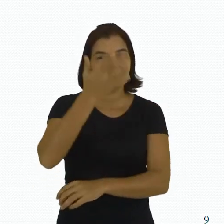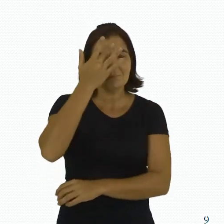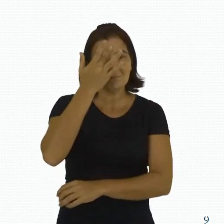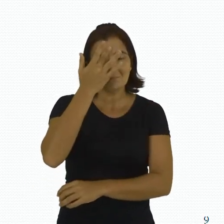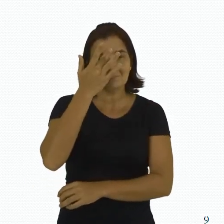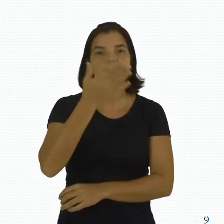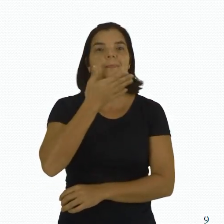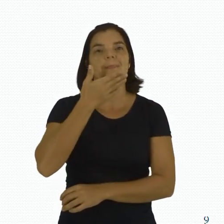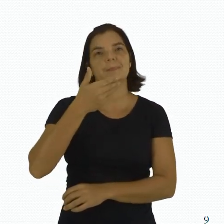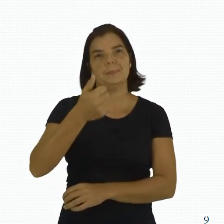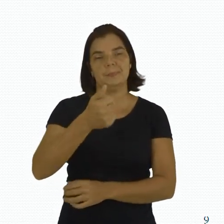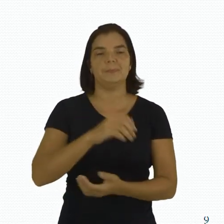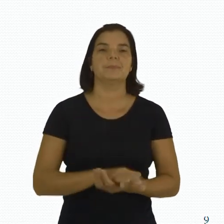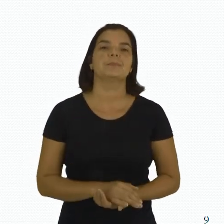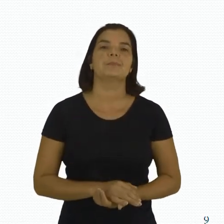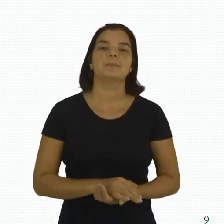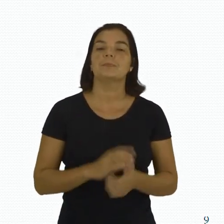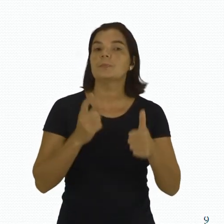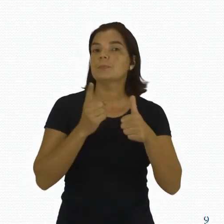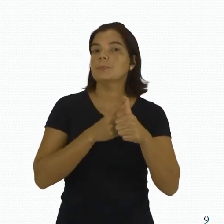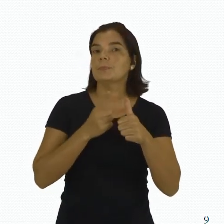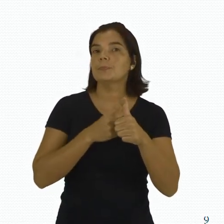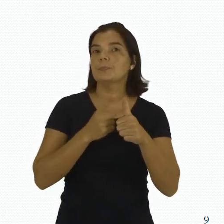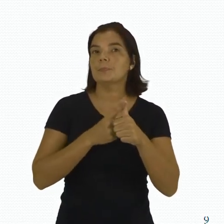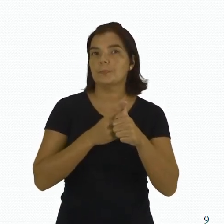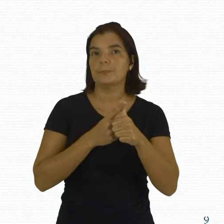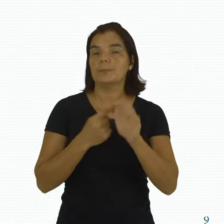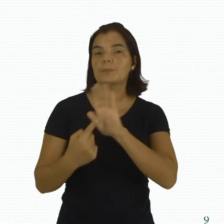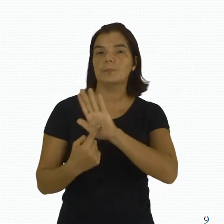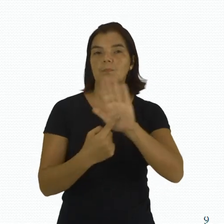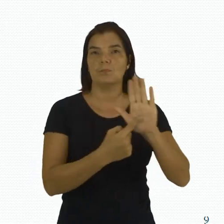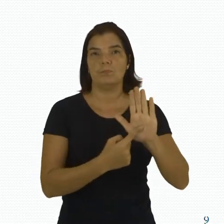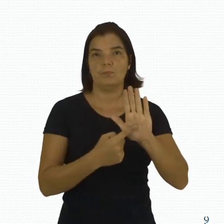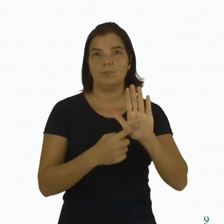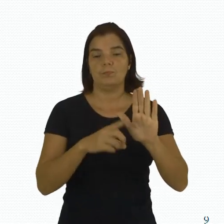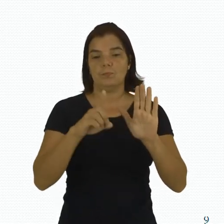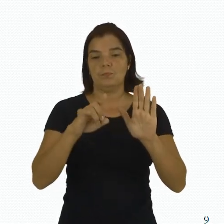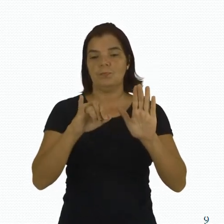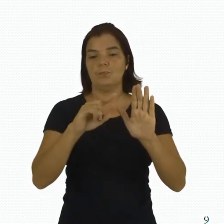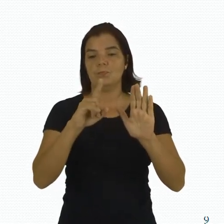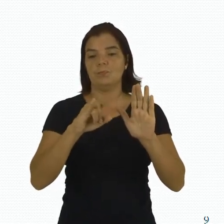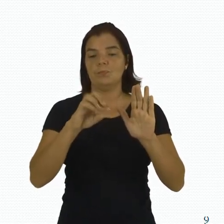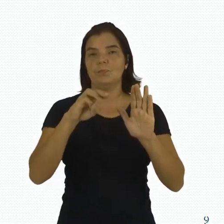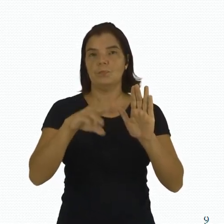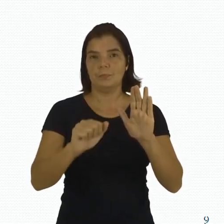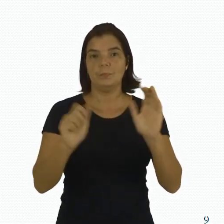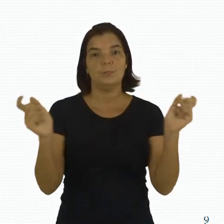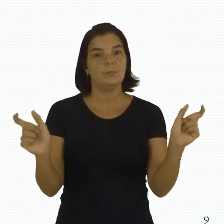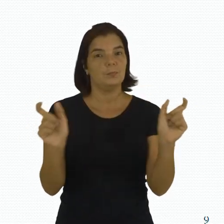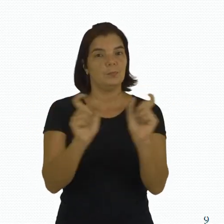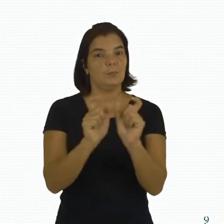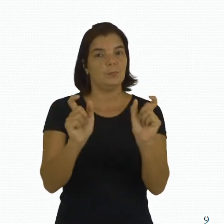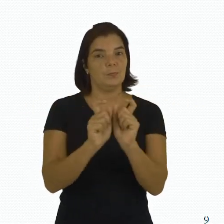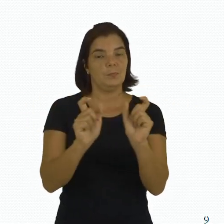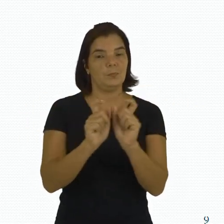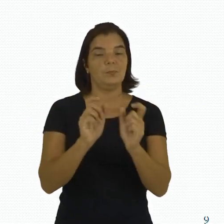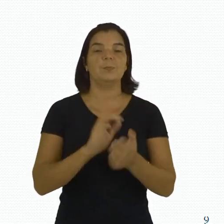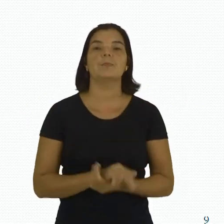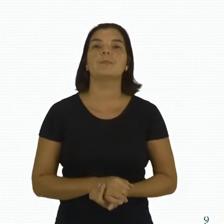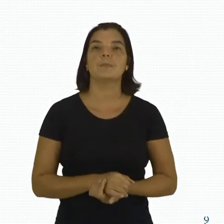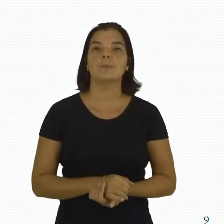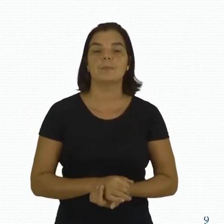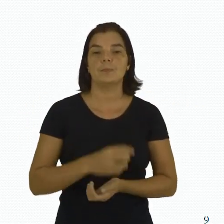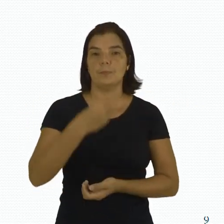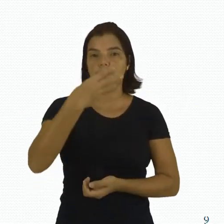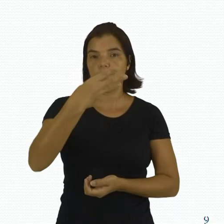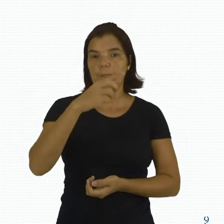ideia. Vamos lá. Primeiro, eu vou começar com uma fração geratriz para uma dízima periódica composta. Vamos pegar aí a dízima